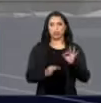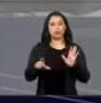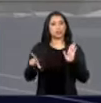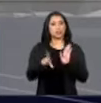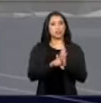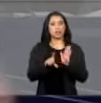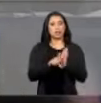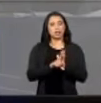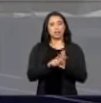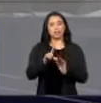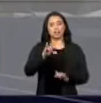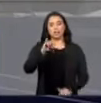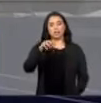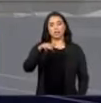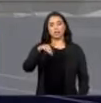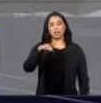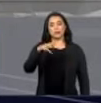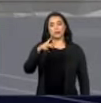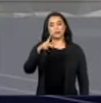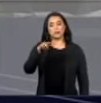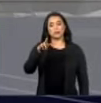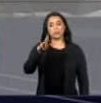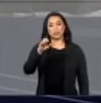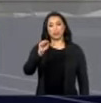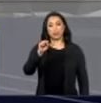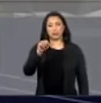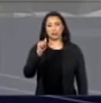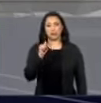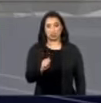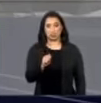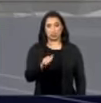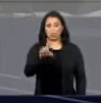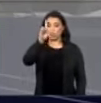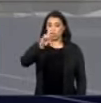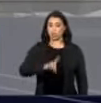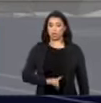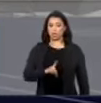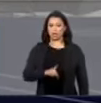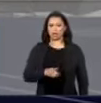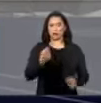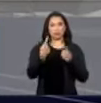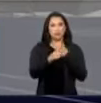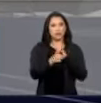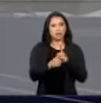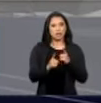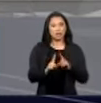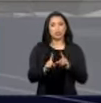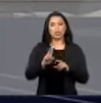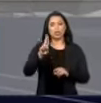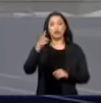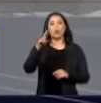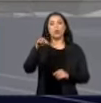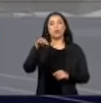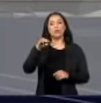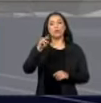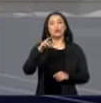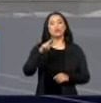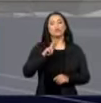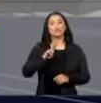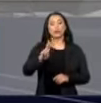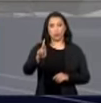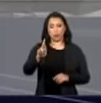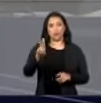sido recepcionada pela Constituição de 88. Do direito de produzir críticas pelo humor, na ação direta de constitucionalidade